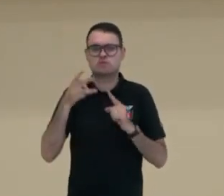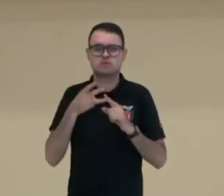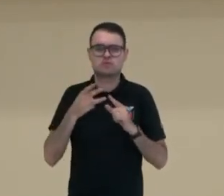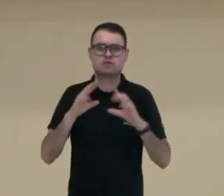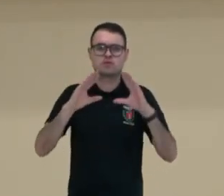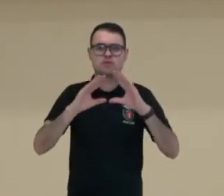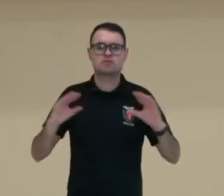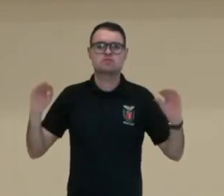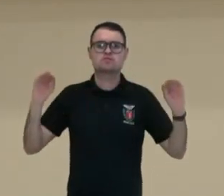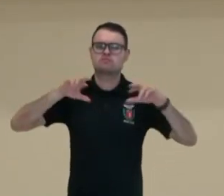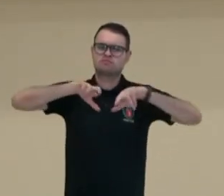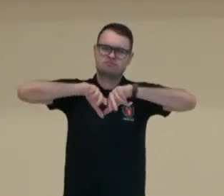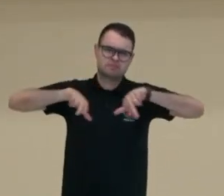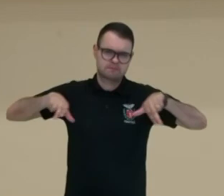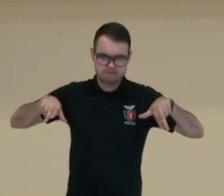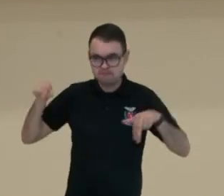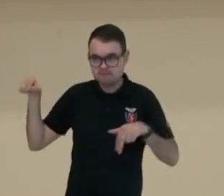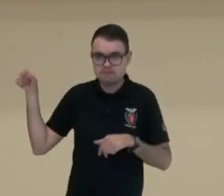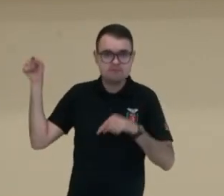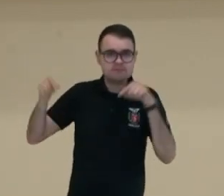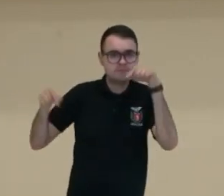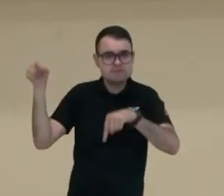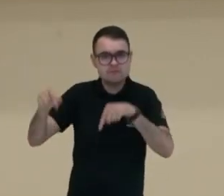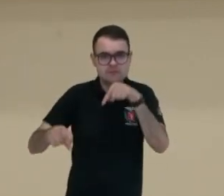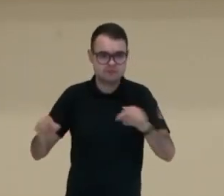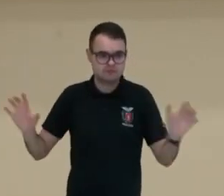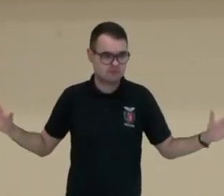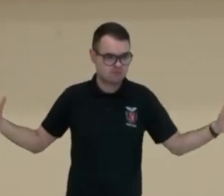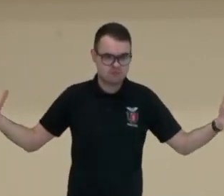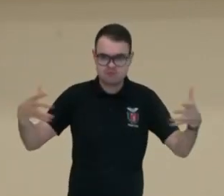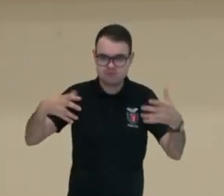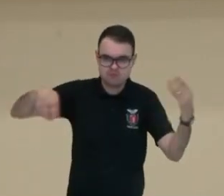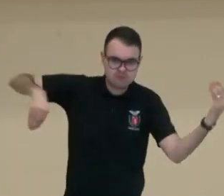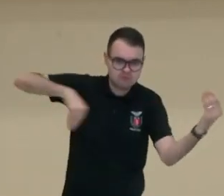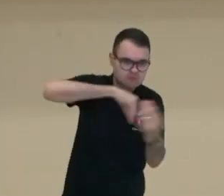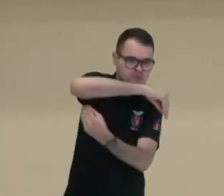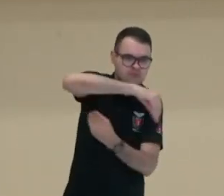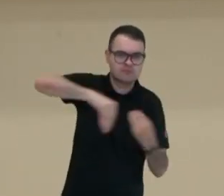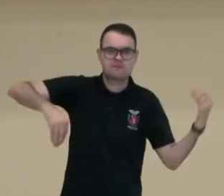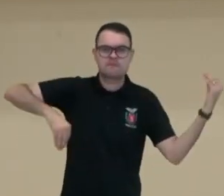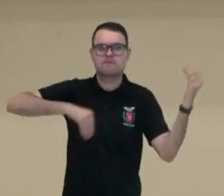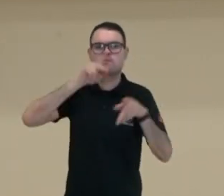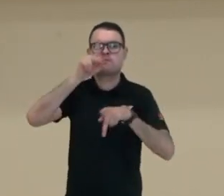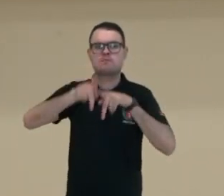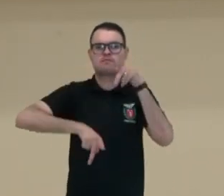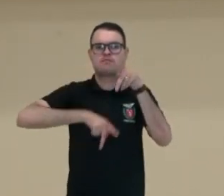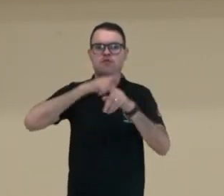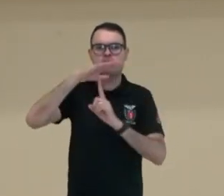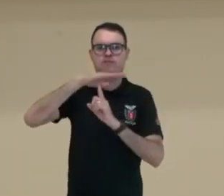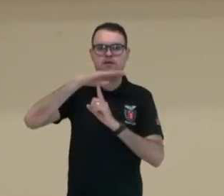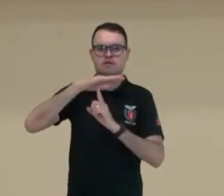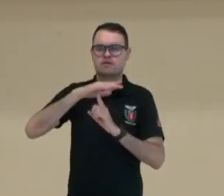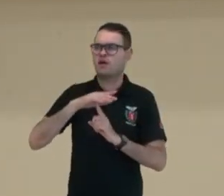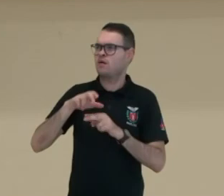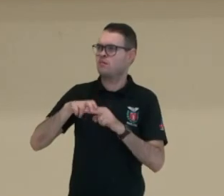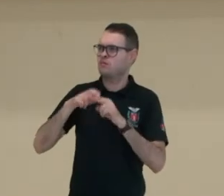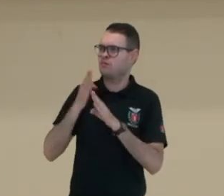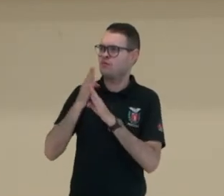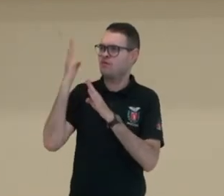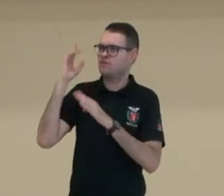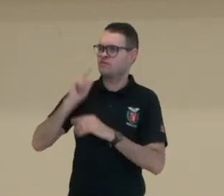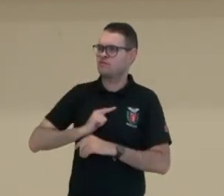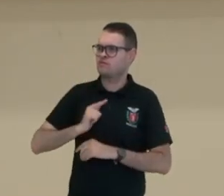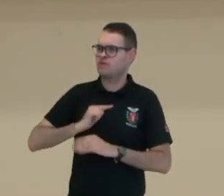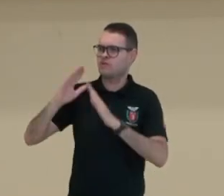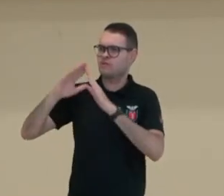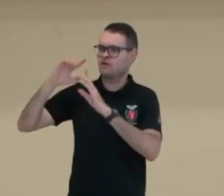viram nesse slide. Ok? Essa é a formação do povo paranaense. Ah, professor, é por isso que tem uma